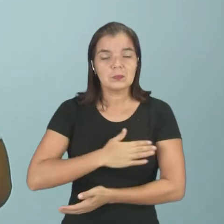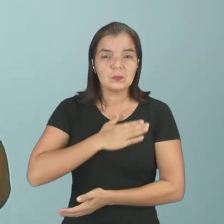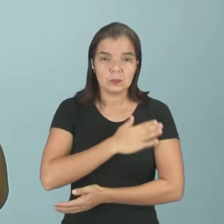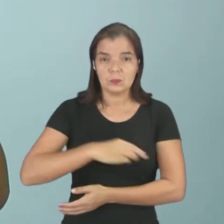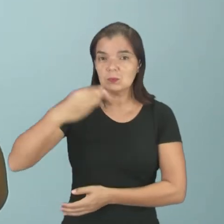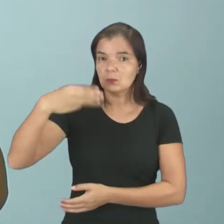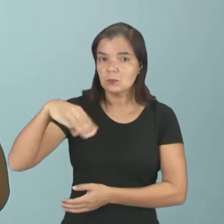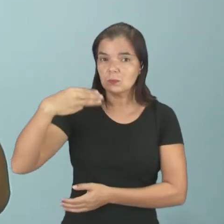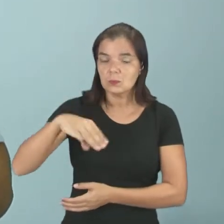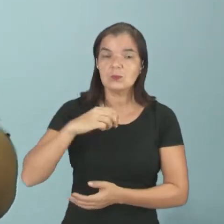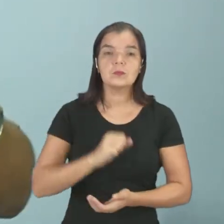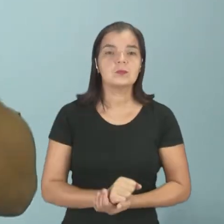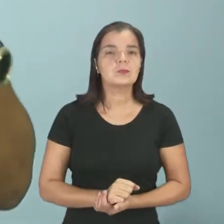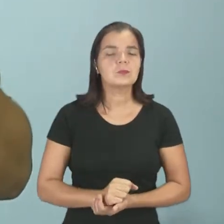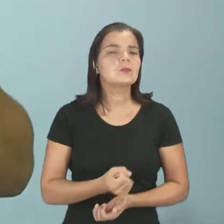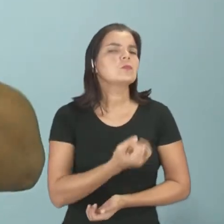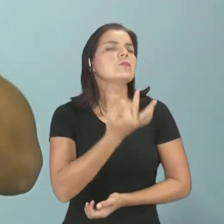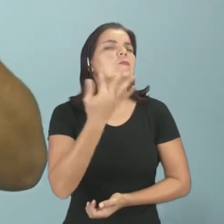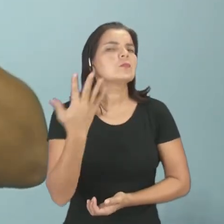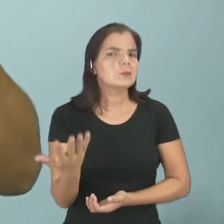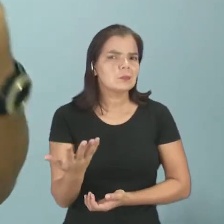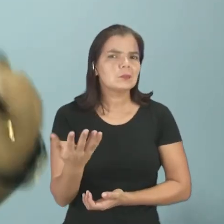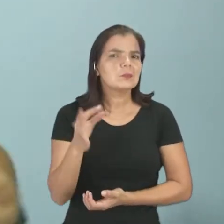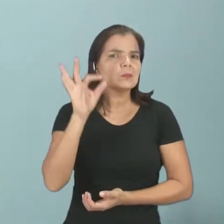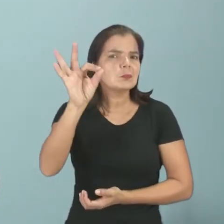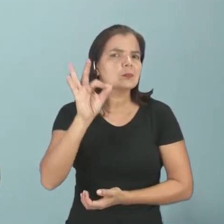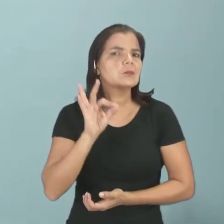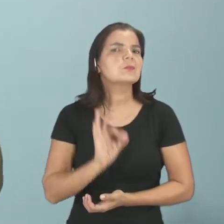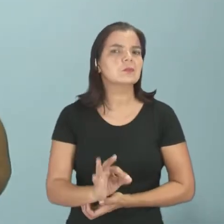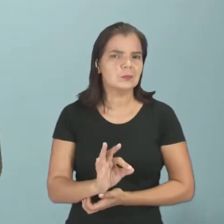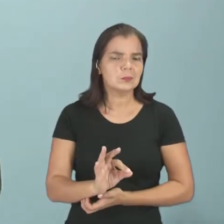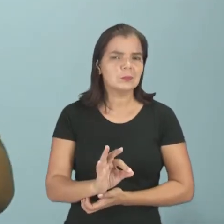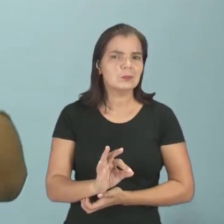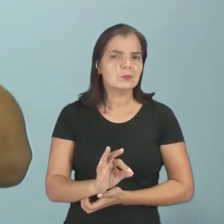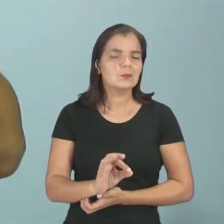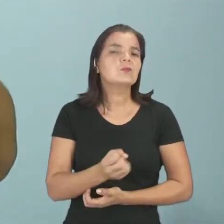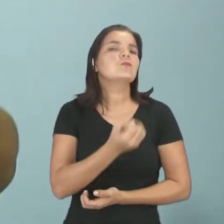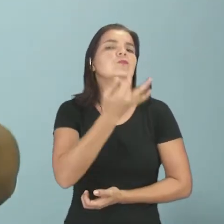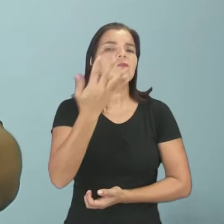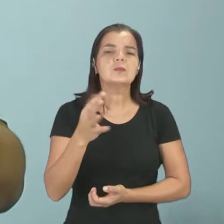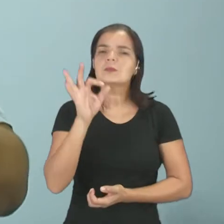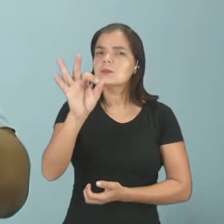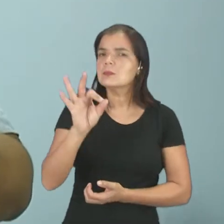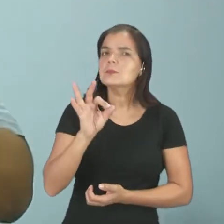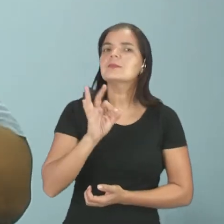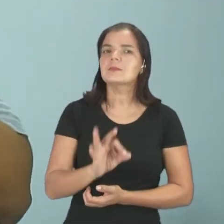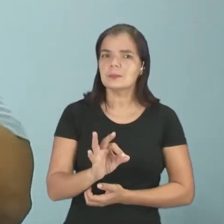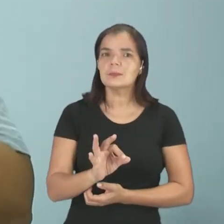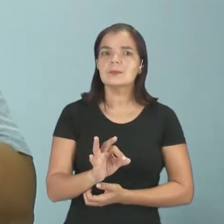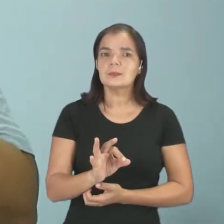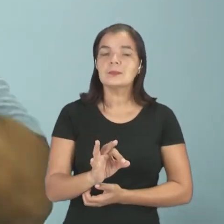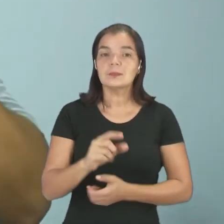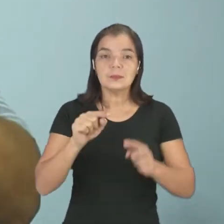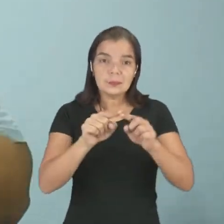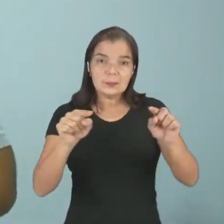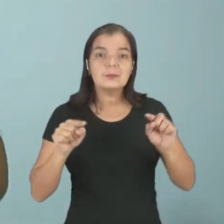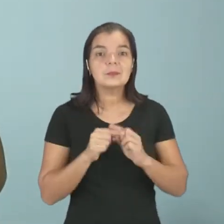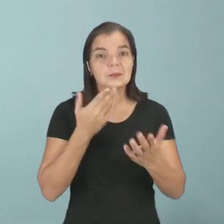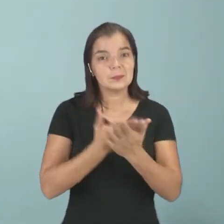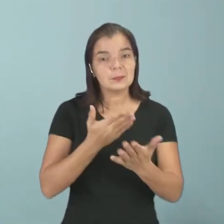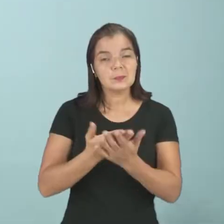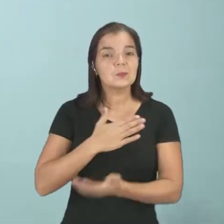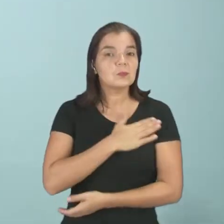de matemática, qual seria o percentual? Ou seja, quantos por cento, né, da sala gostam